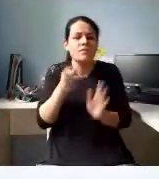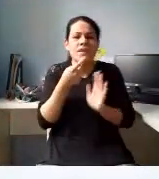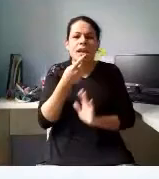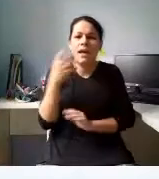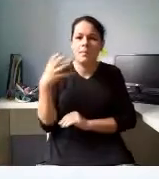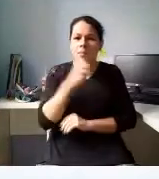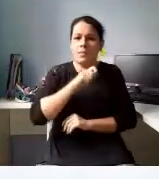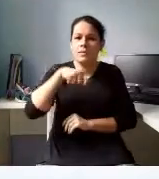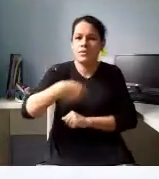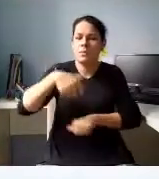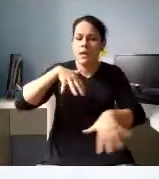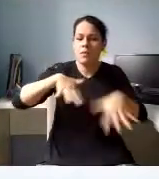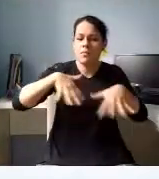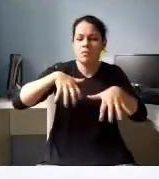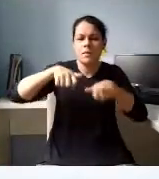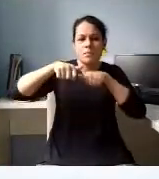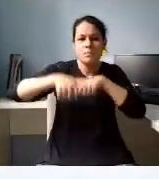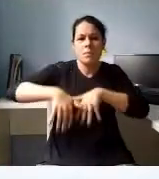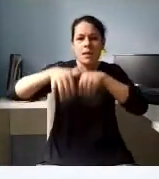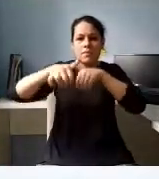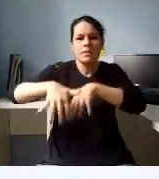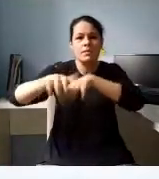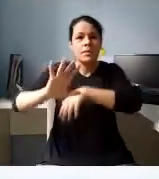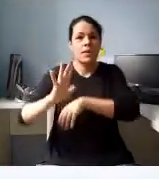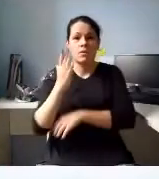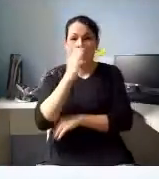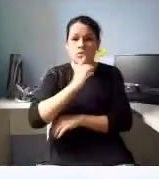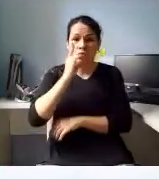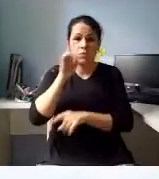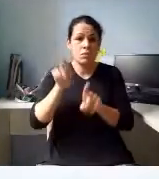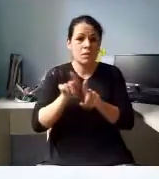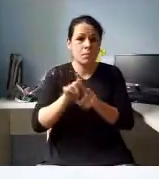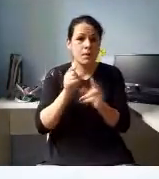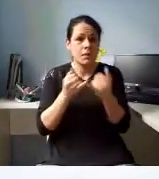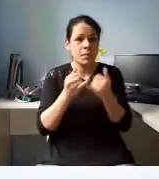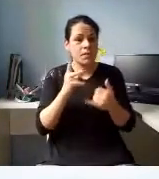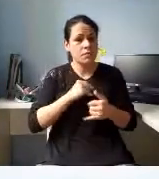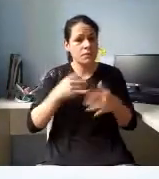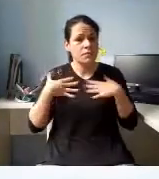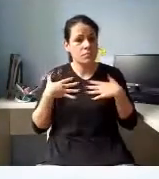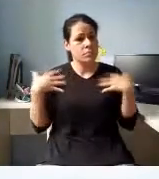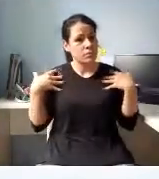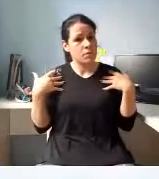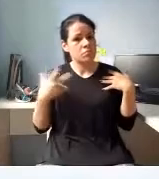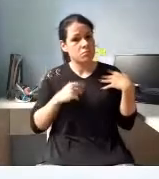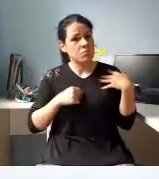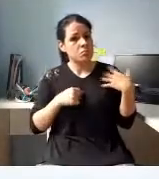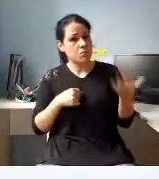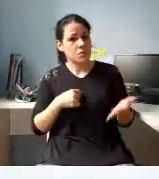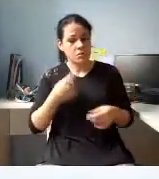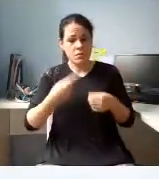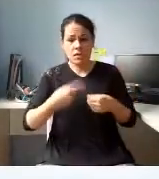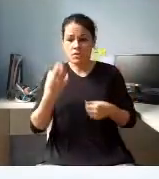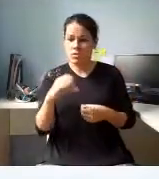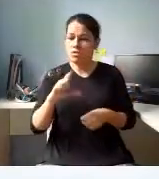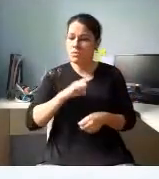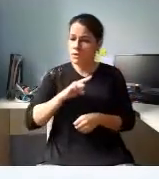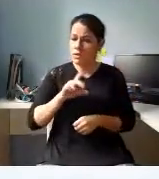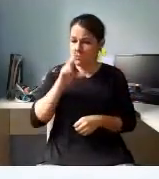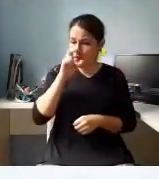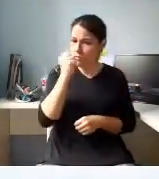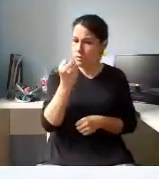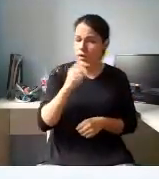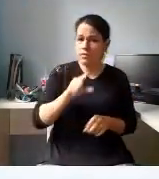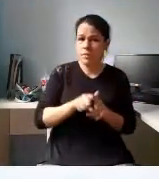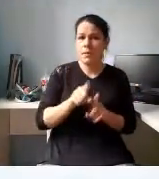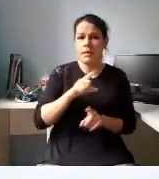as manifestações de domingo, que acabou até nos surpreendendo aqui no Sul, porque Curitiba fez